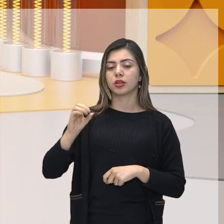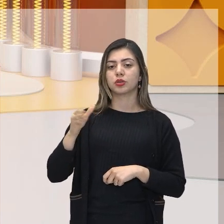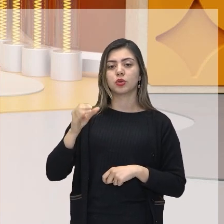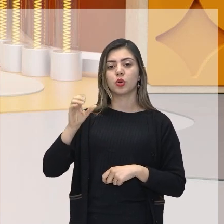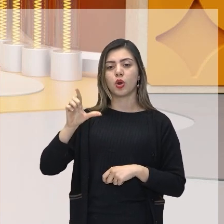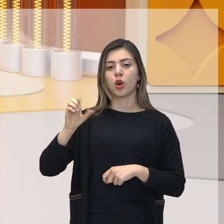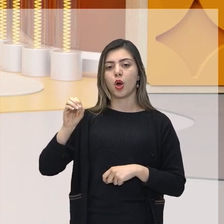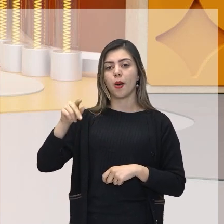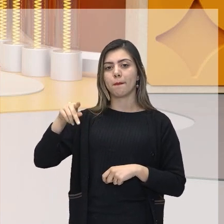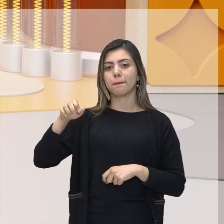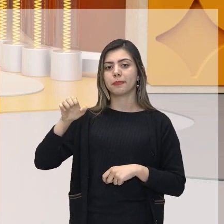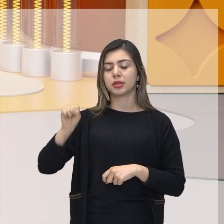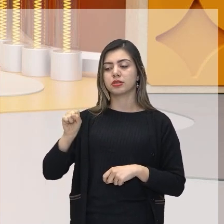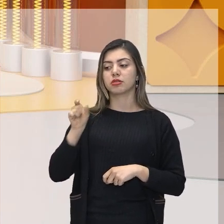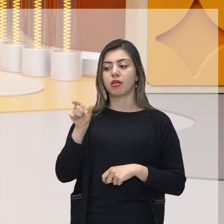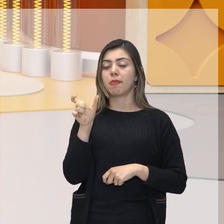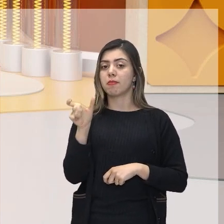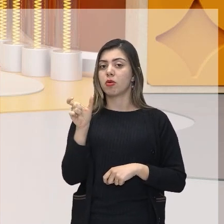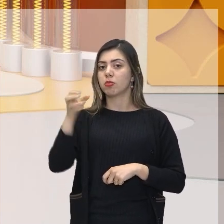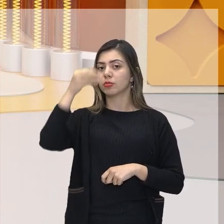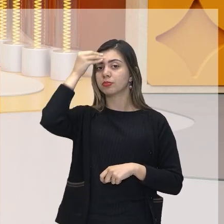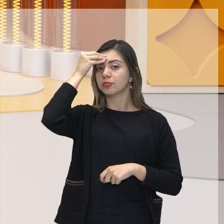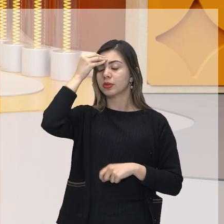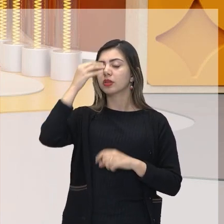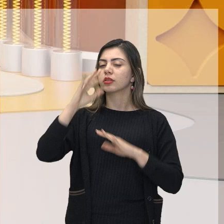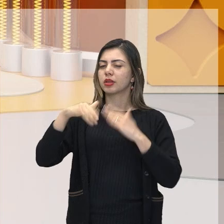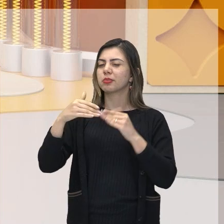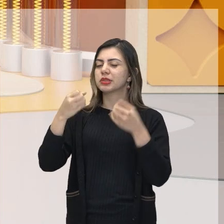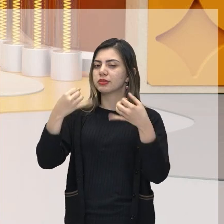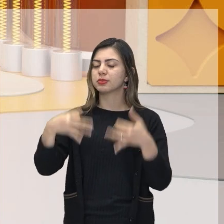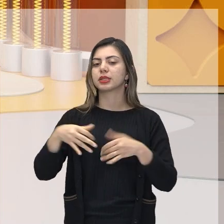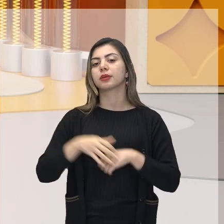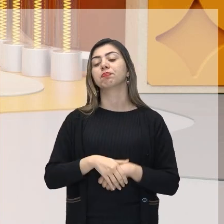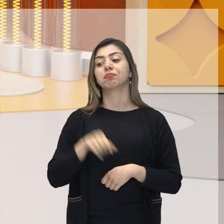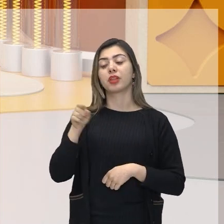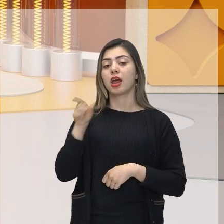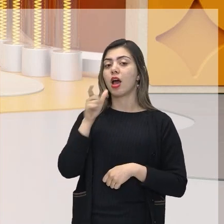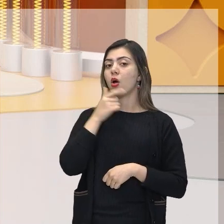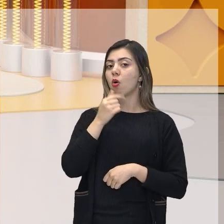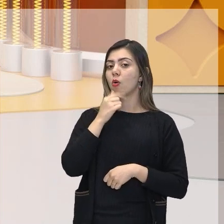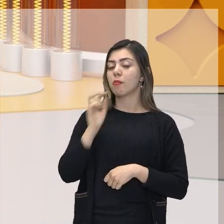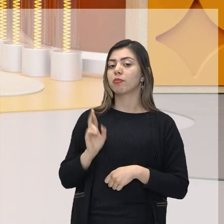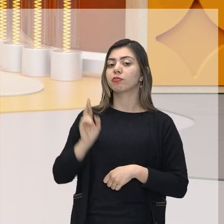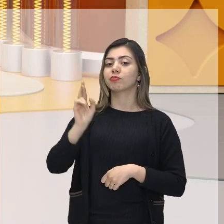tá, gente? Para a gente entender mais essa questão, o Solano Lopes era o